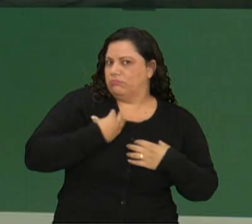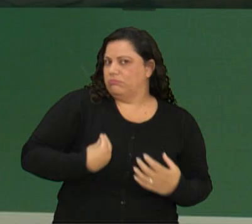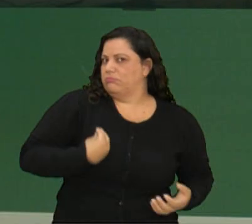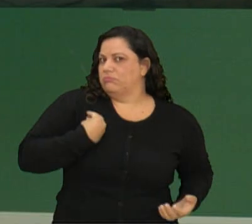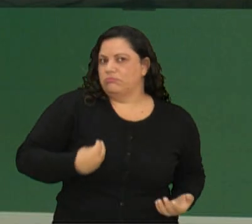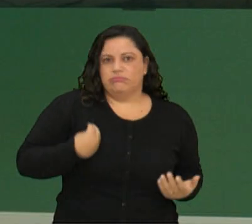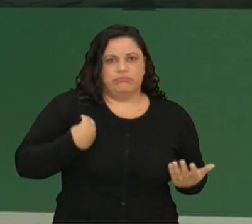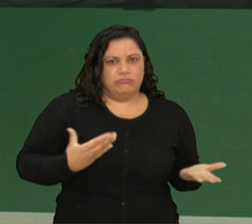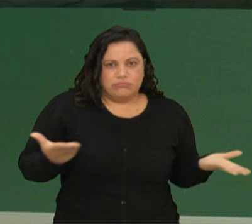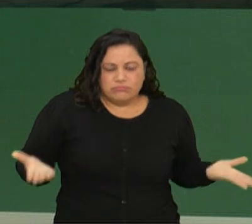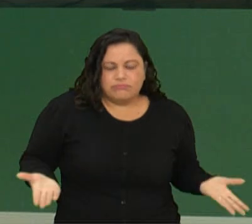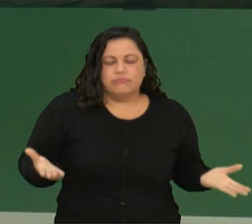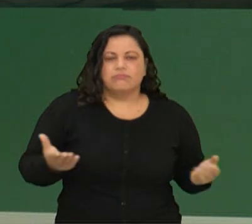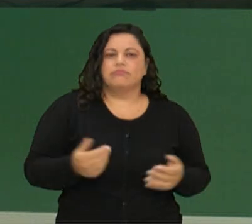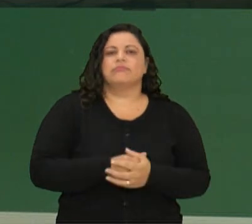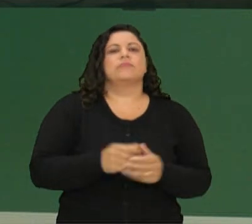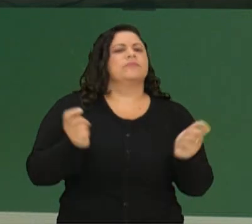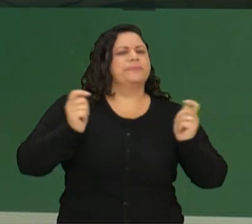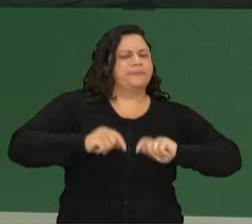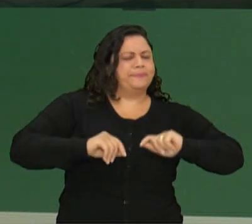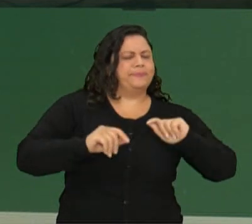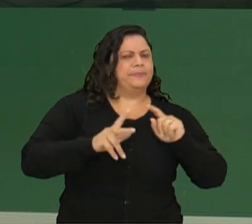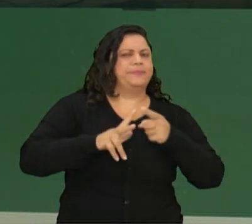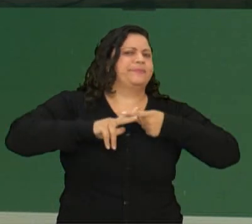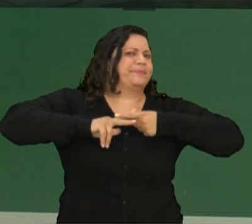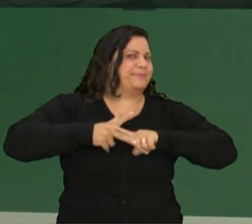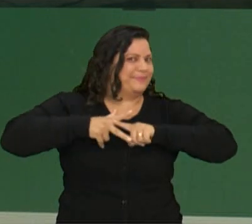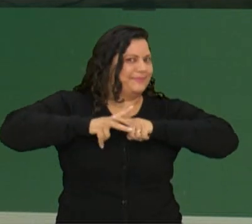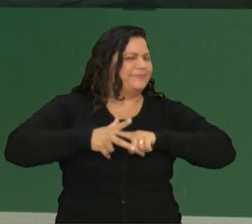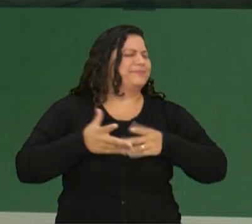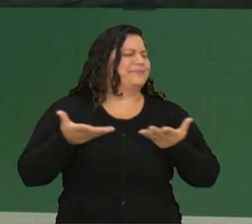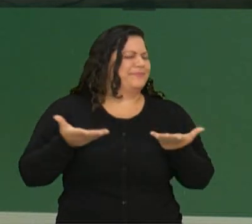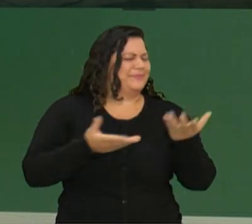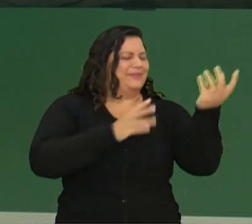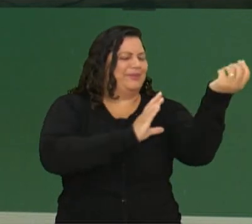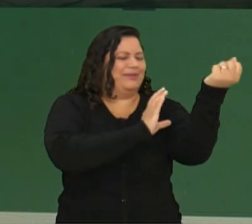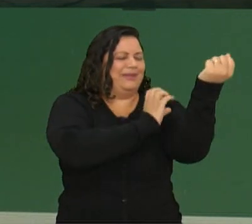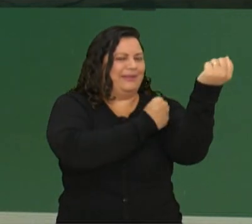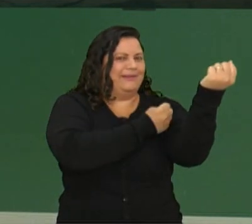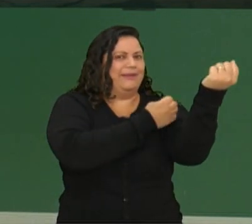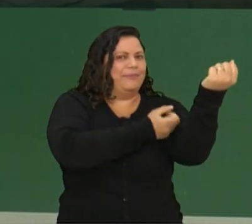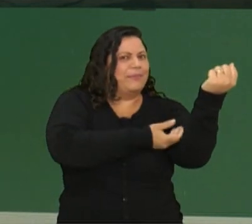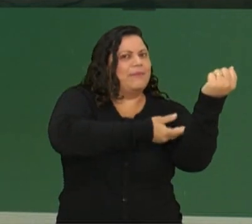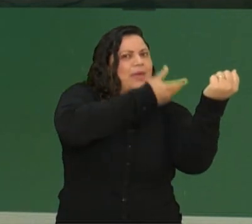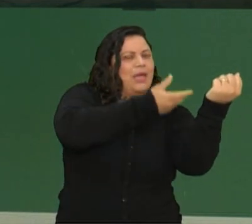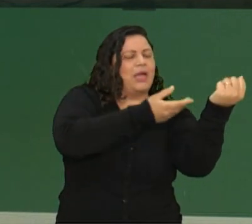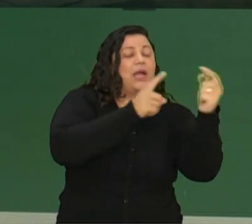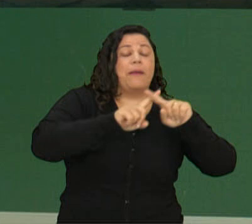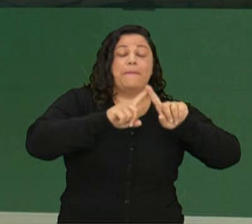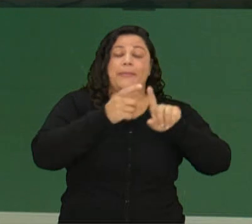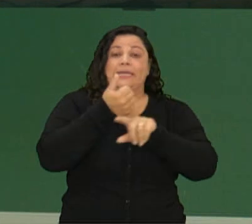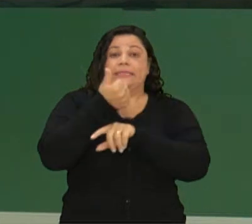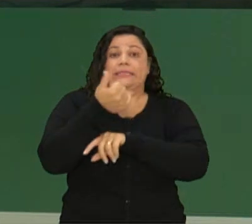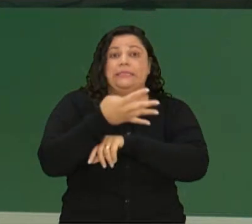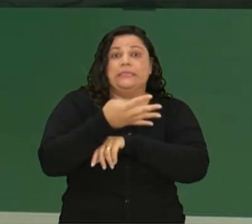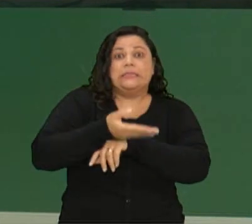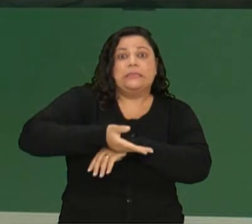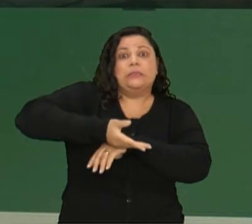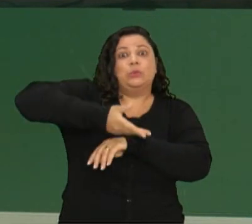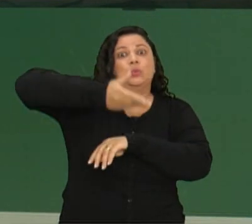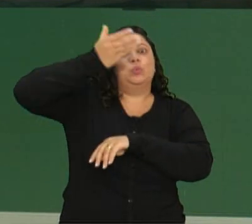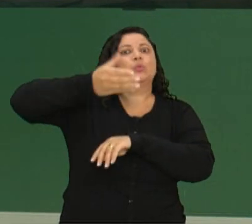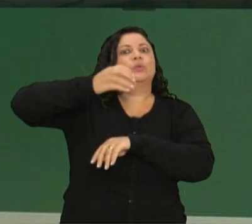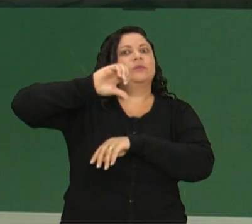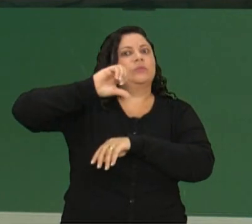corrigir tranquilamente. Agora, pressão acima de 14 por 9, né, já é hipertensão